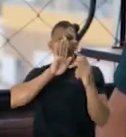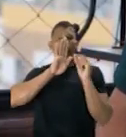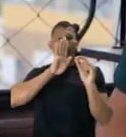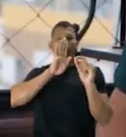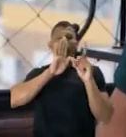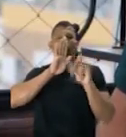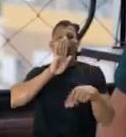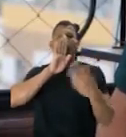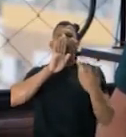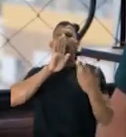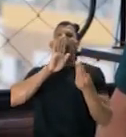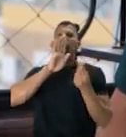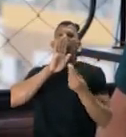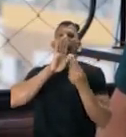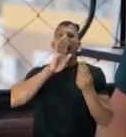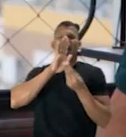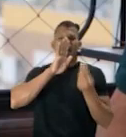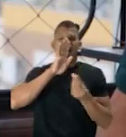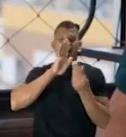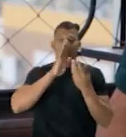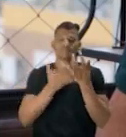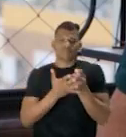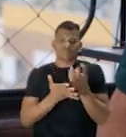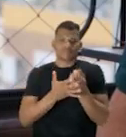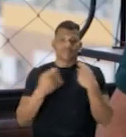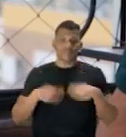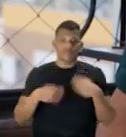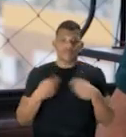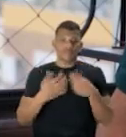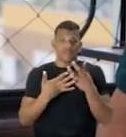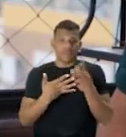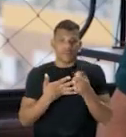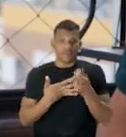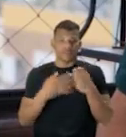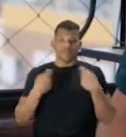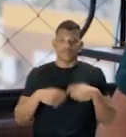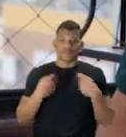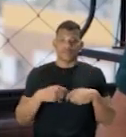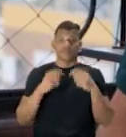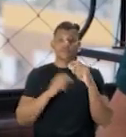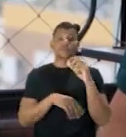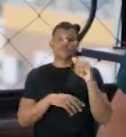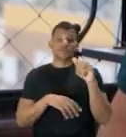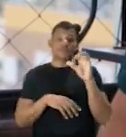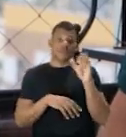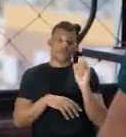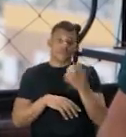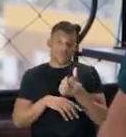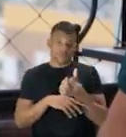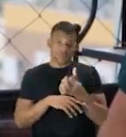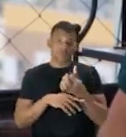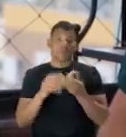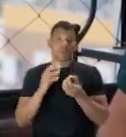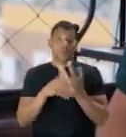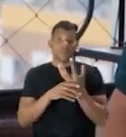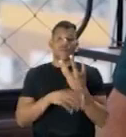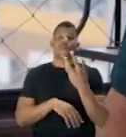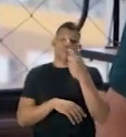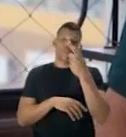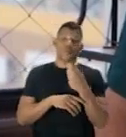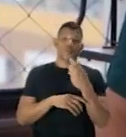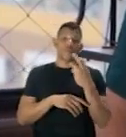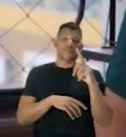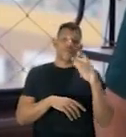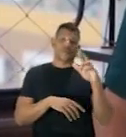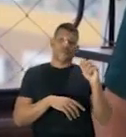coisa da perturbação que fica. Pô, tem que gravar. Em 86, surgiu uma chance